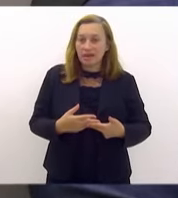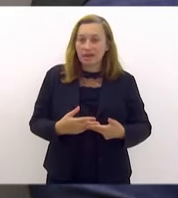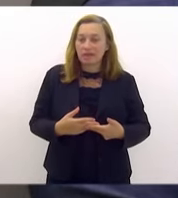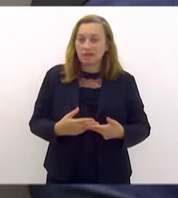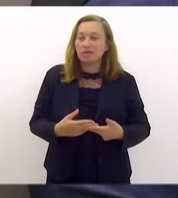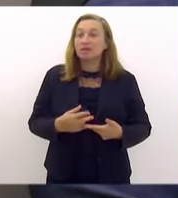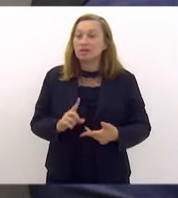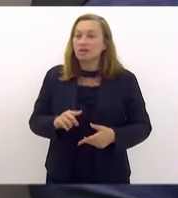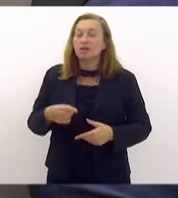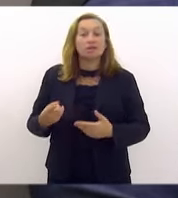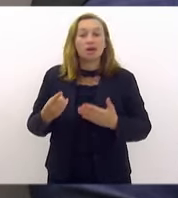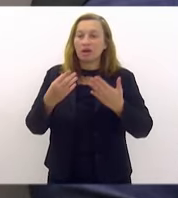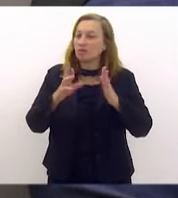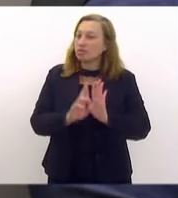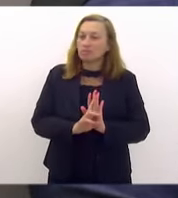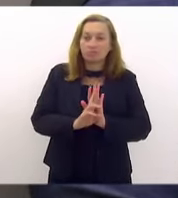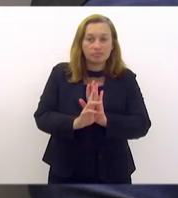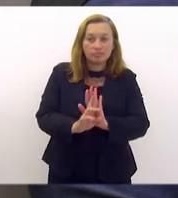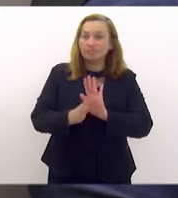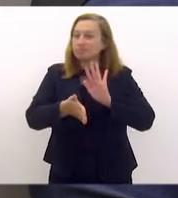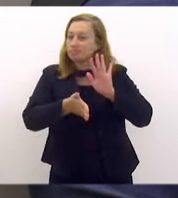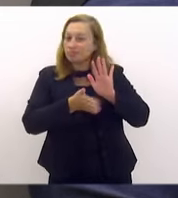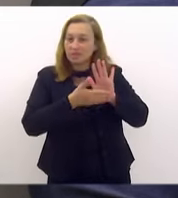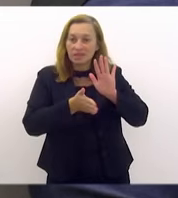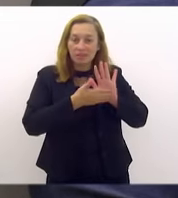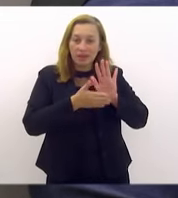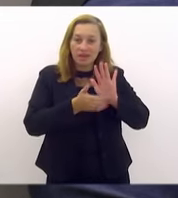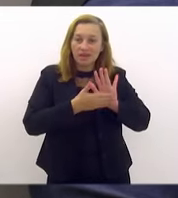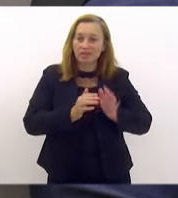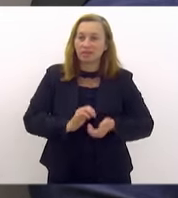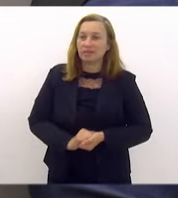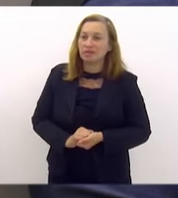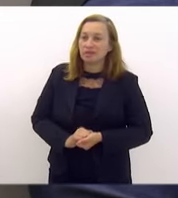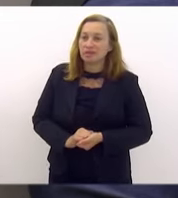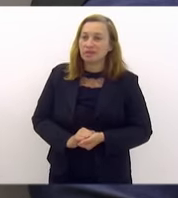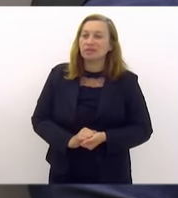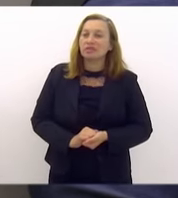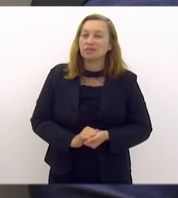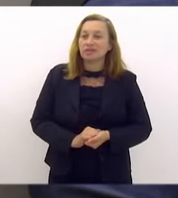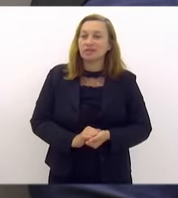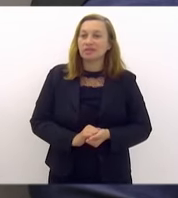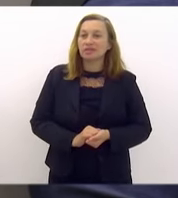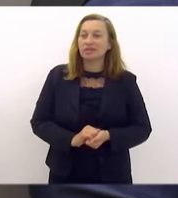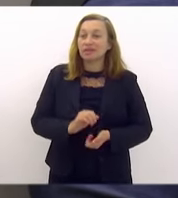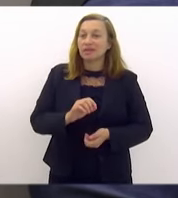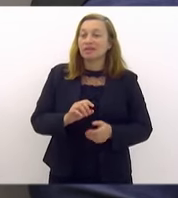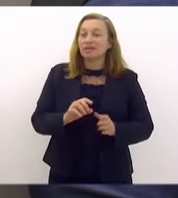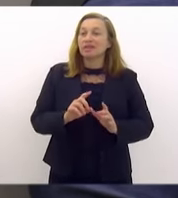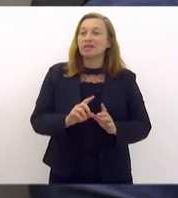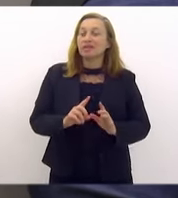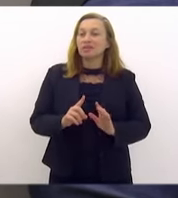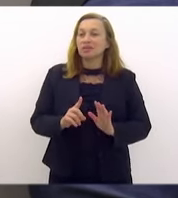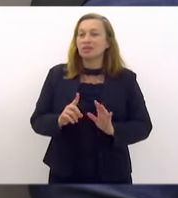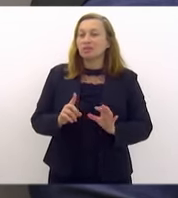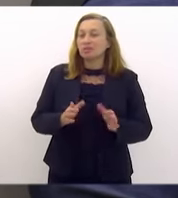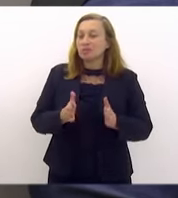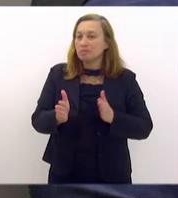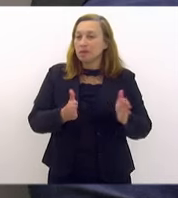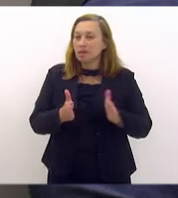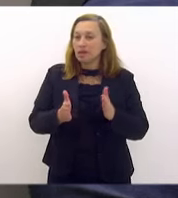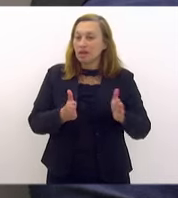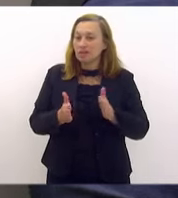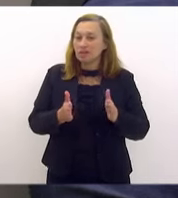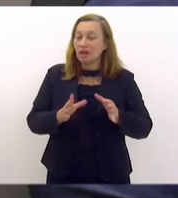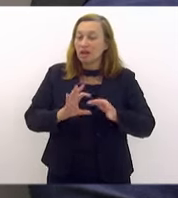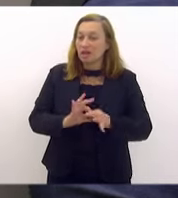a senhora apresentou aqui uma proposta eh do calendário do próximo período eh só a gente